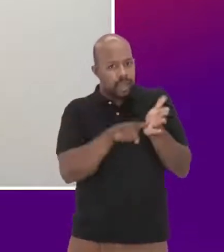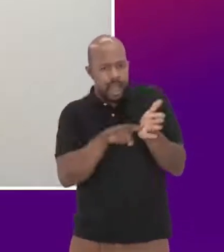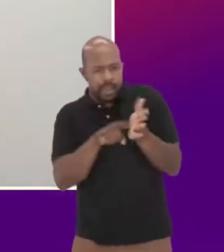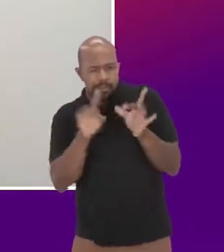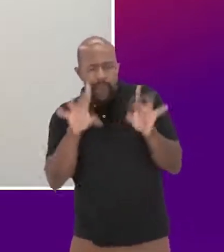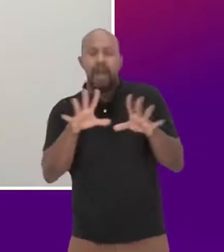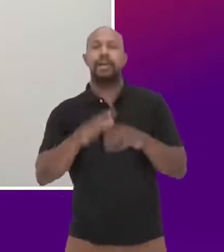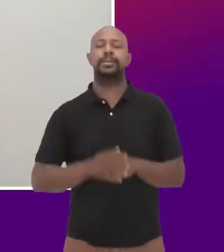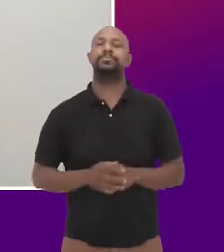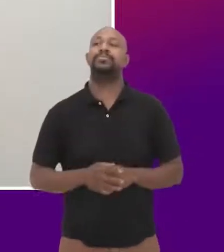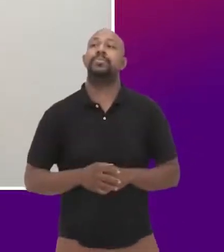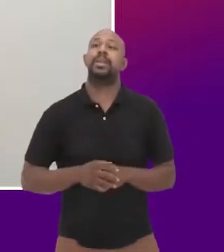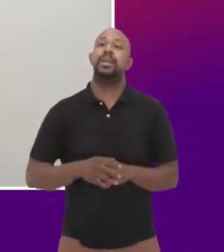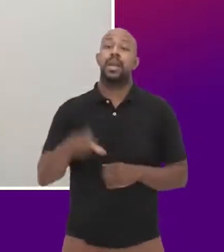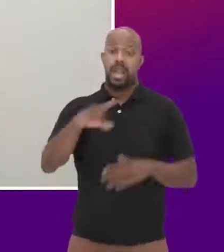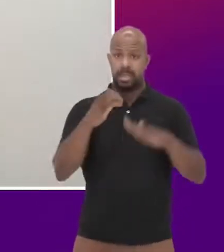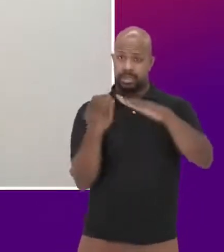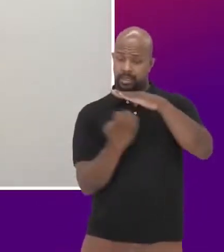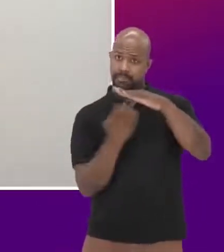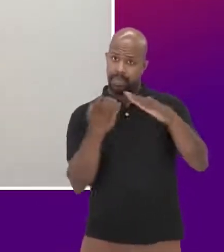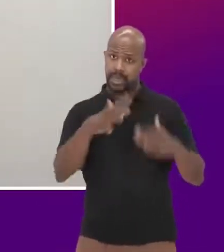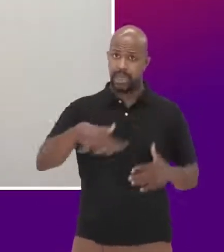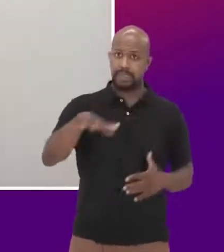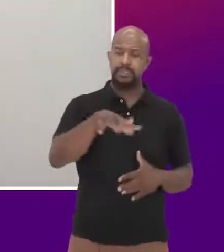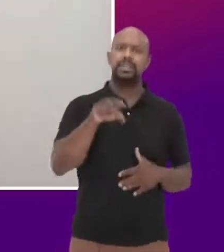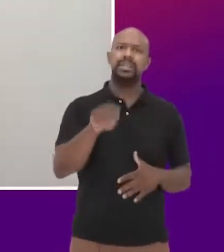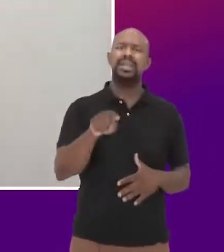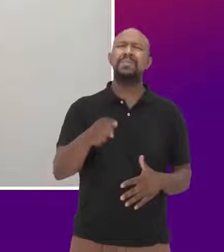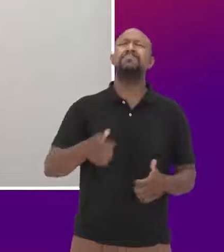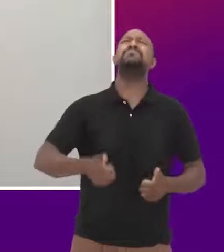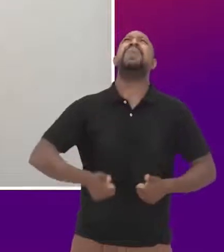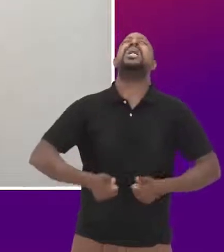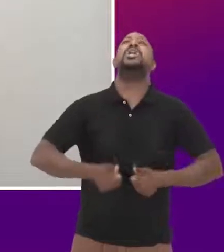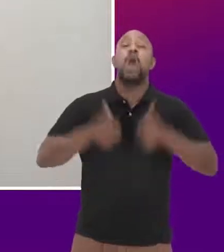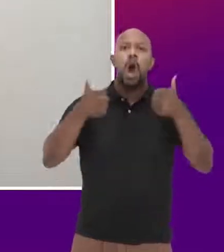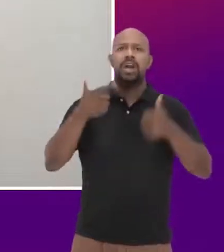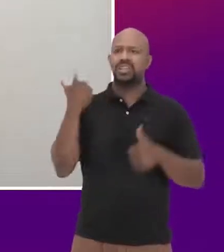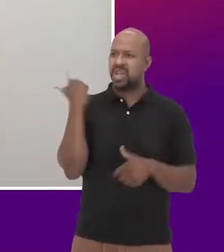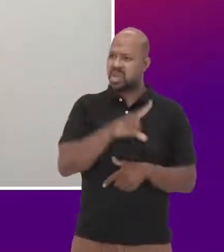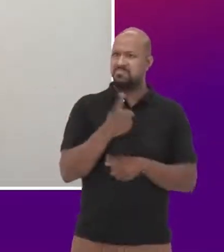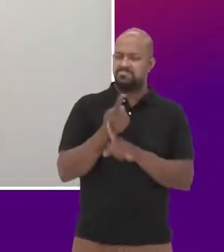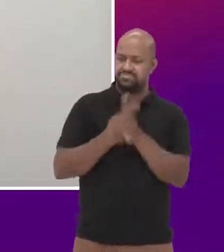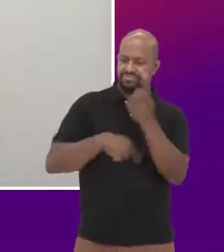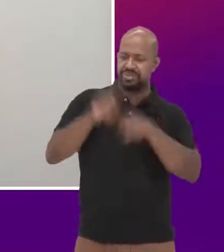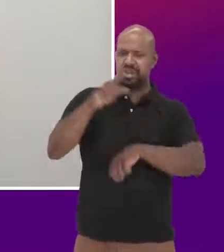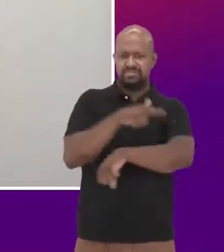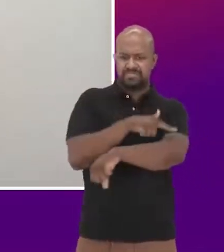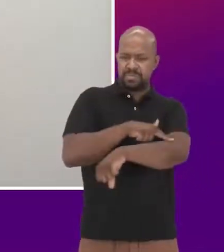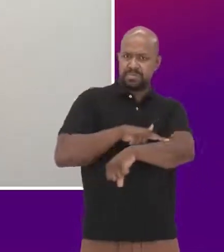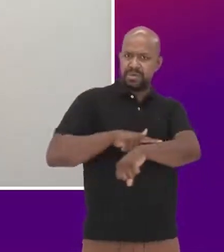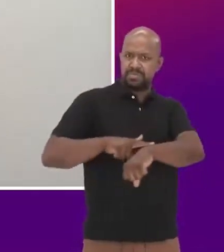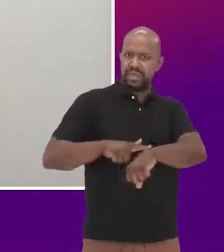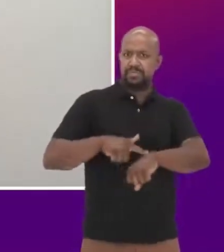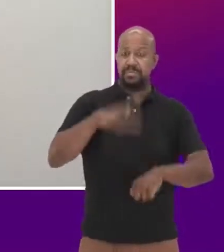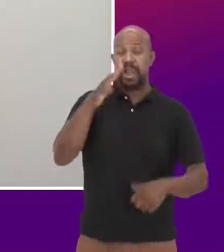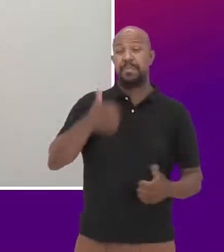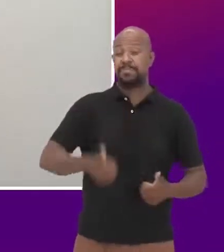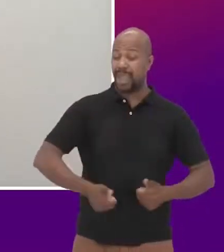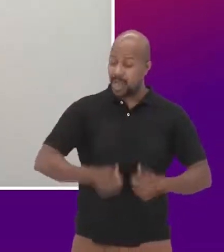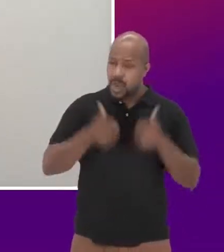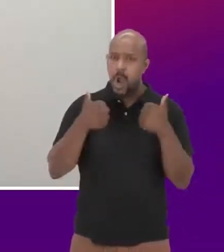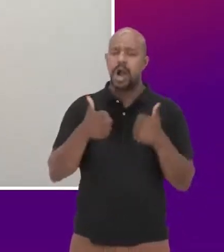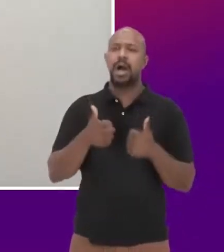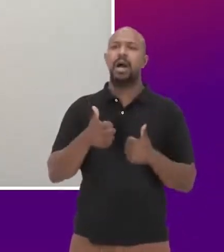analisada. As empresas que melhor se comportaram e